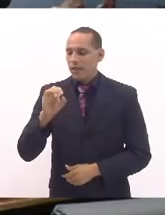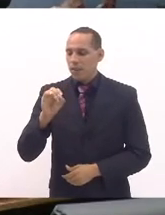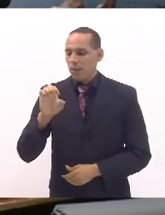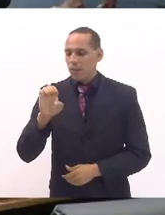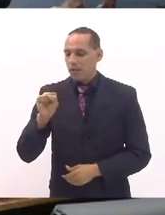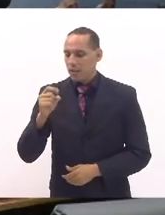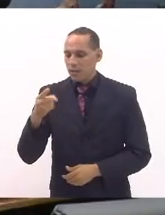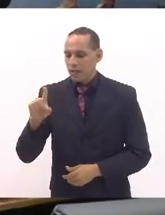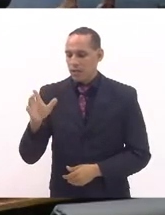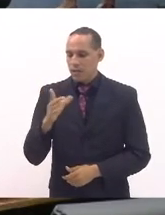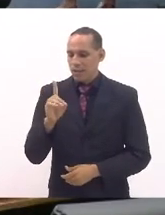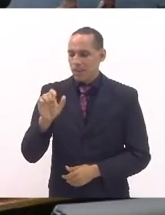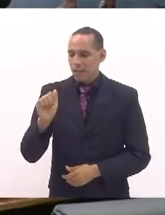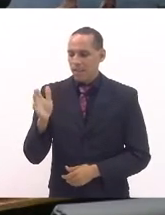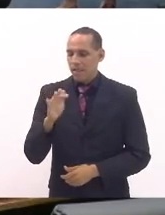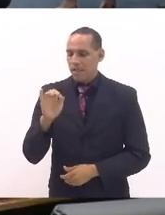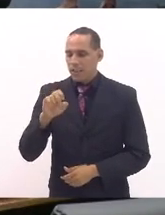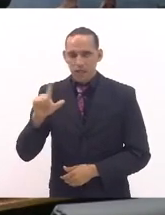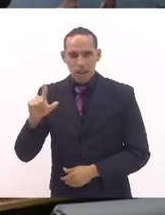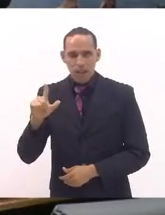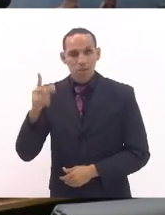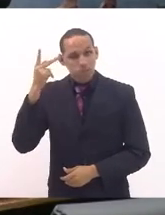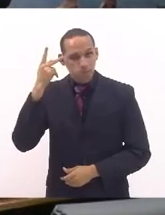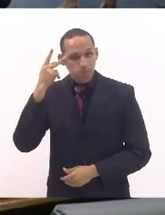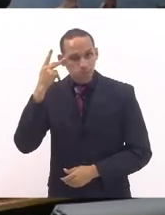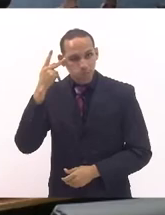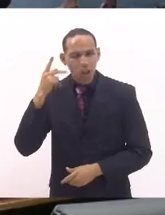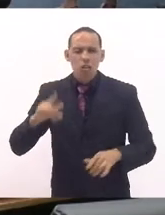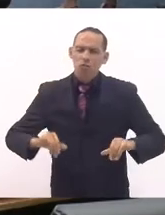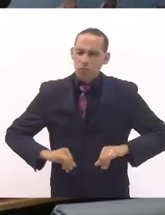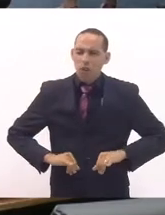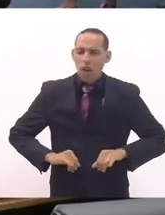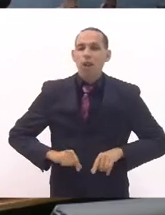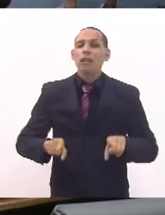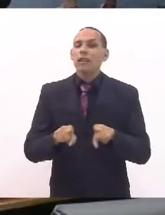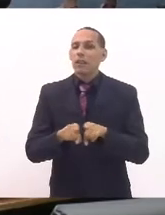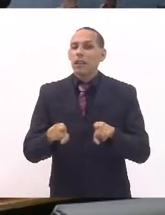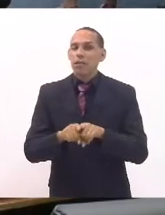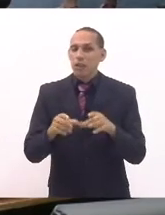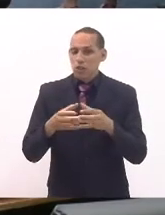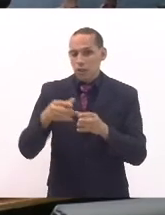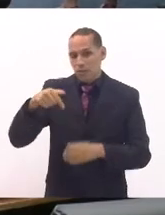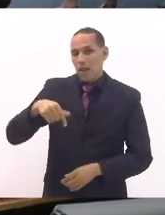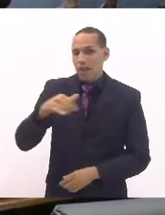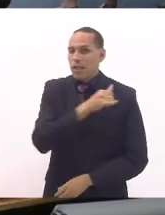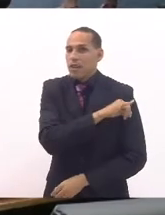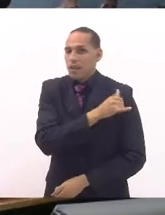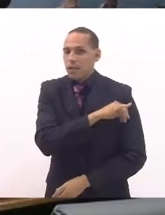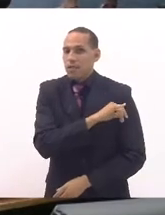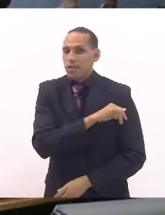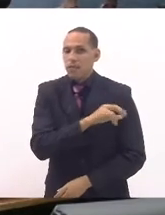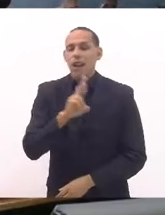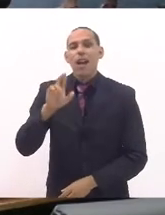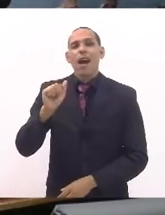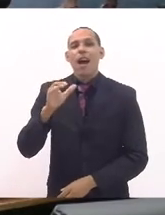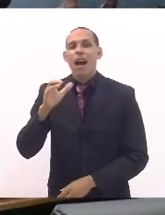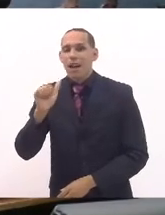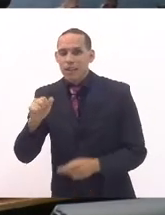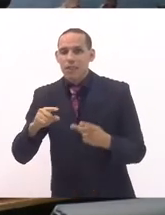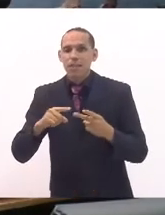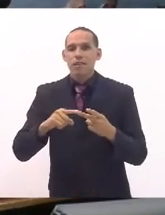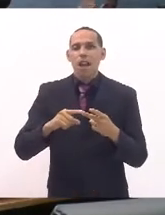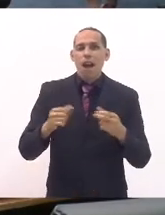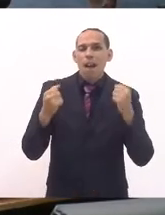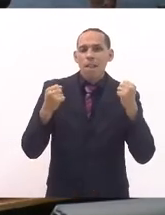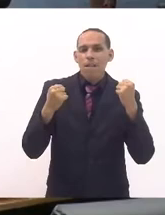Gaviões da Fiel em São Paulo estão sendo impedidos e sofrendo essa coação, como também nossos times aqui no Rio, né? A Raça, a Força Jovem, a